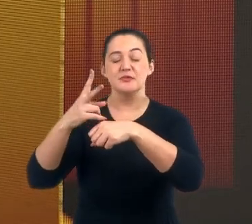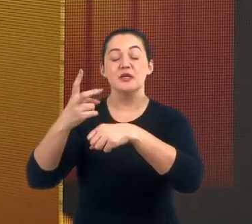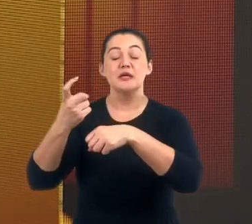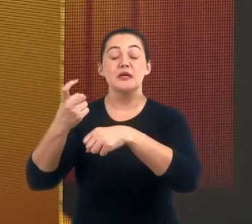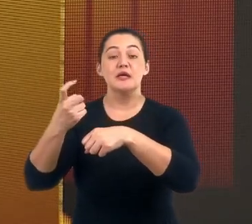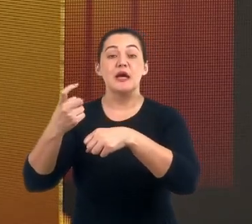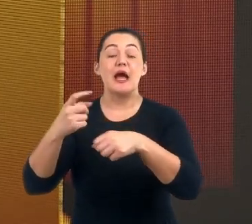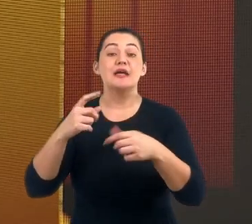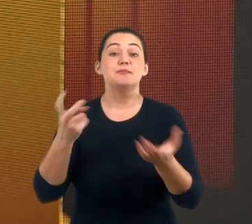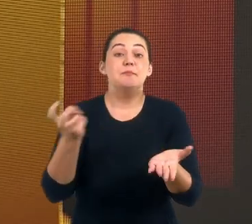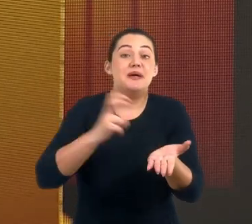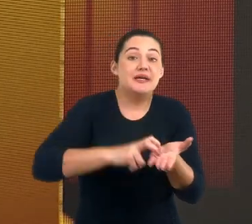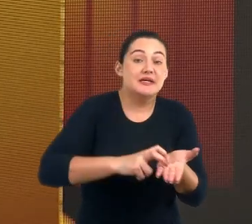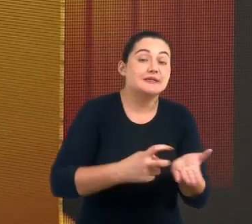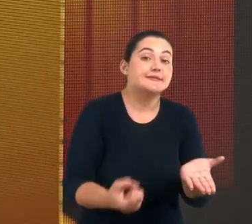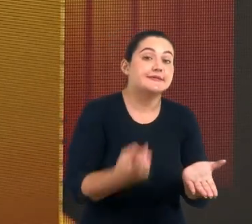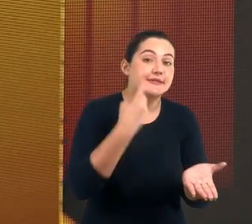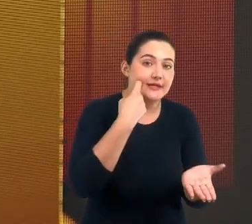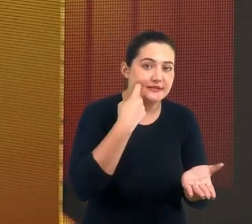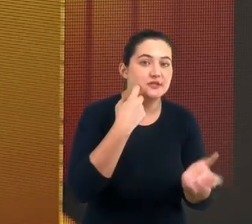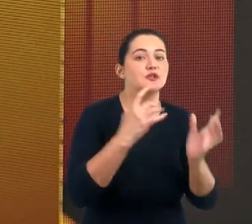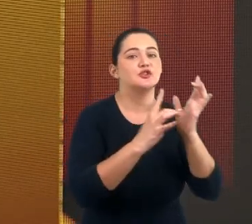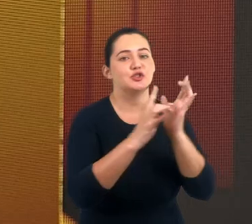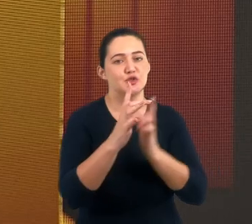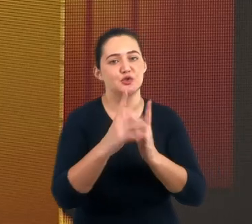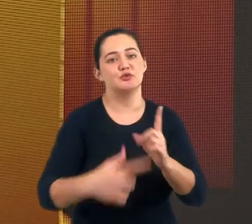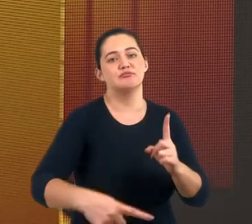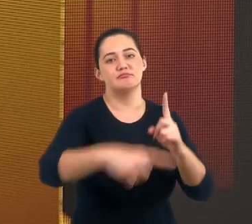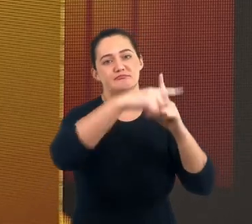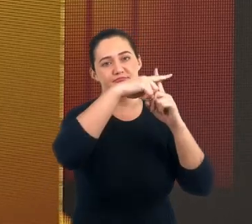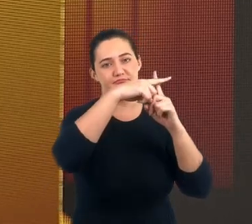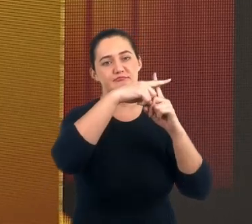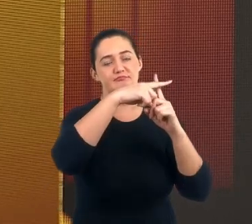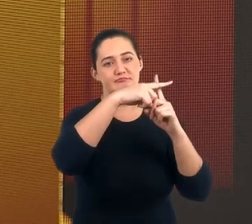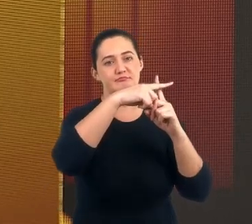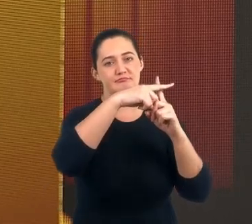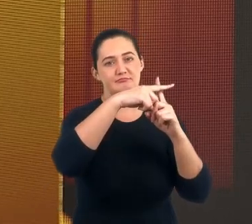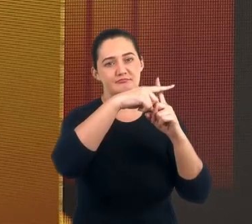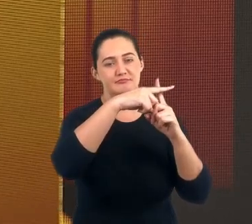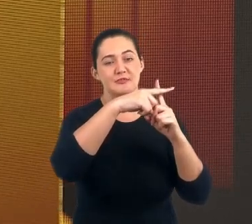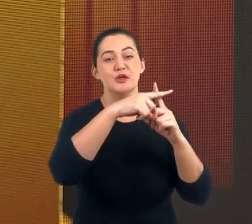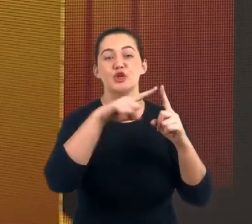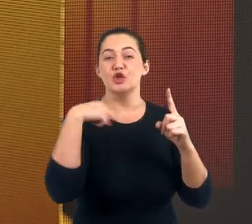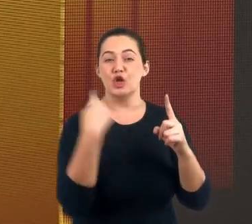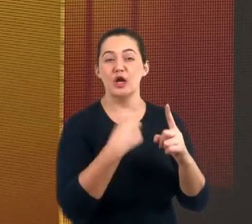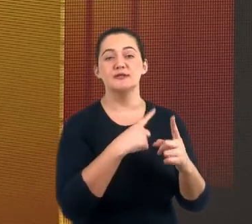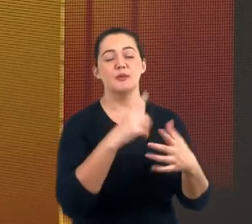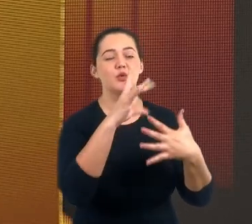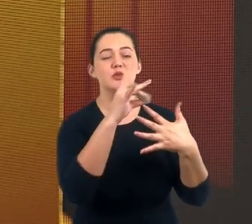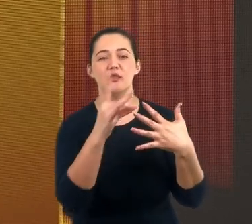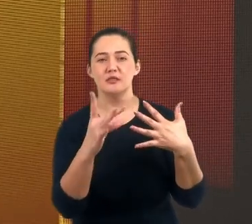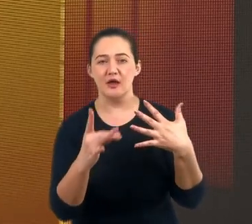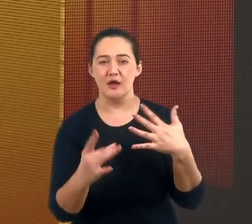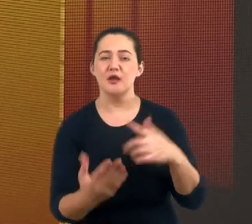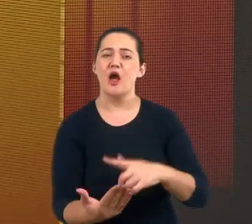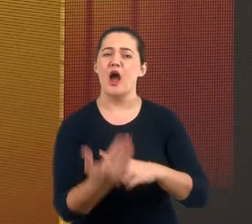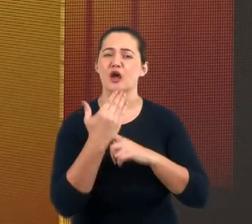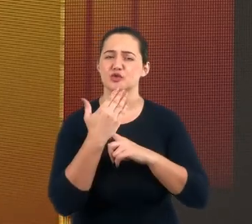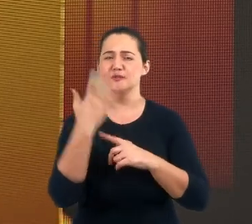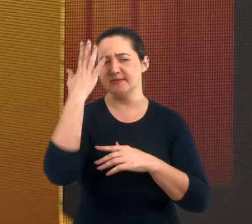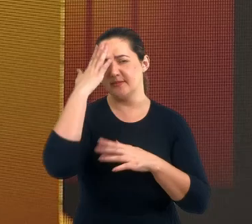da sexta-feira Jesus é crucificado. Então nós temos todos esses detalhes e eles nos ajudam